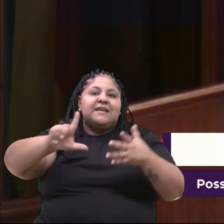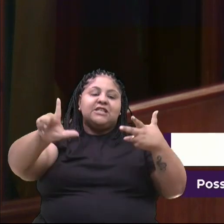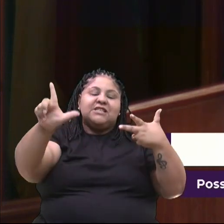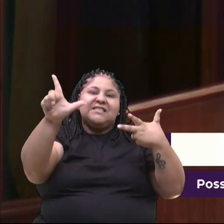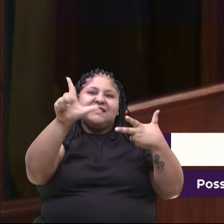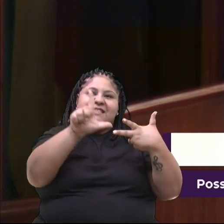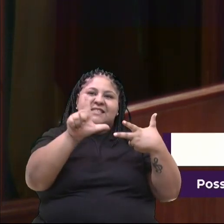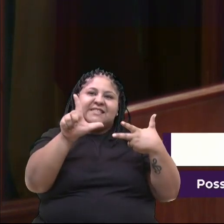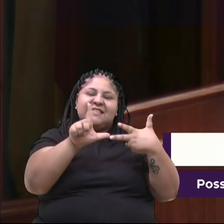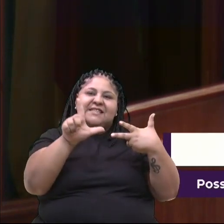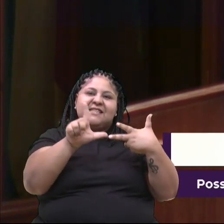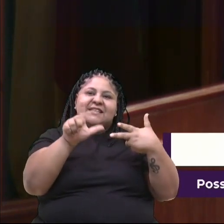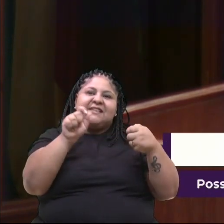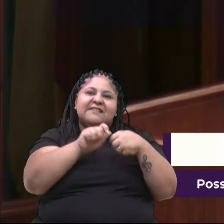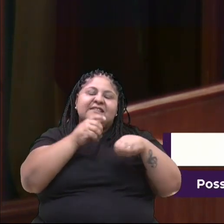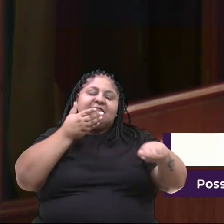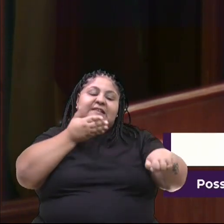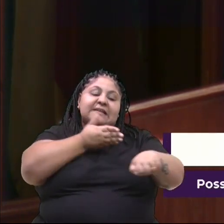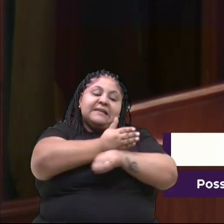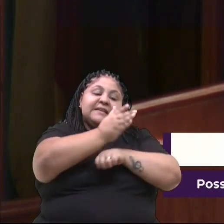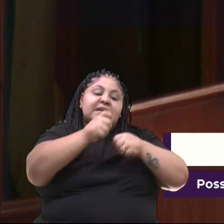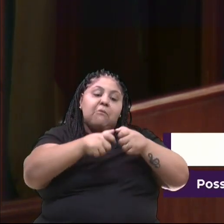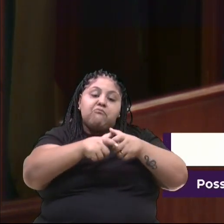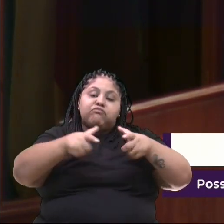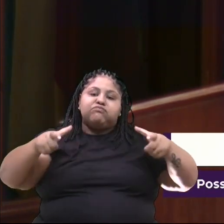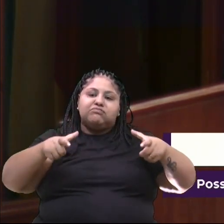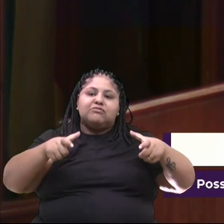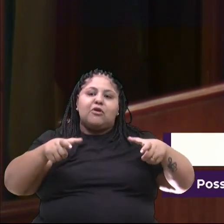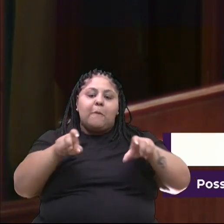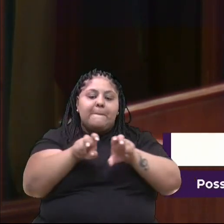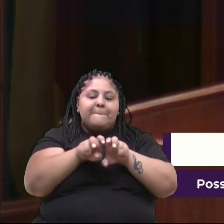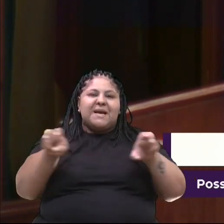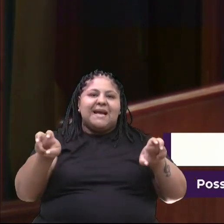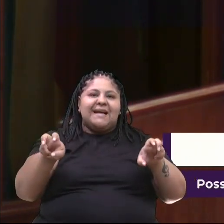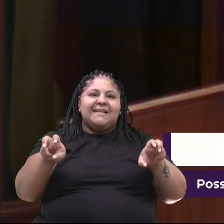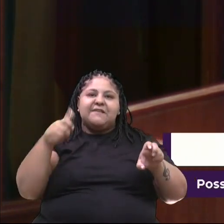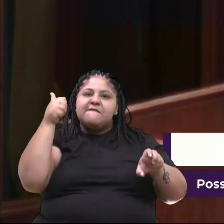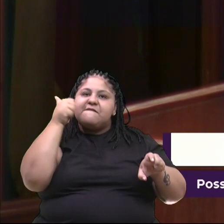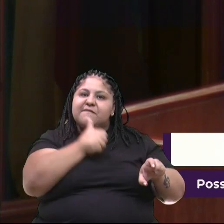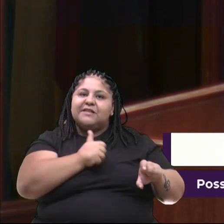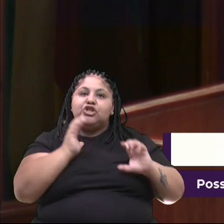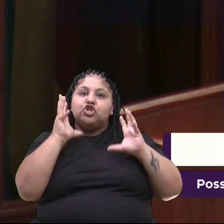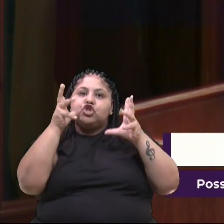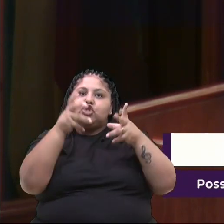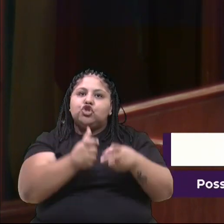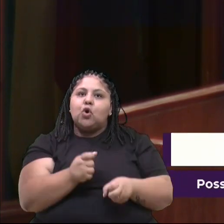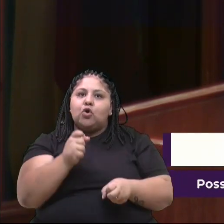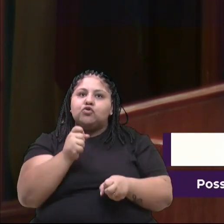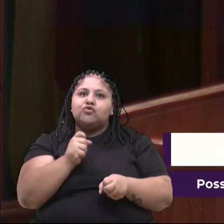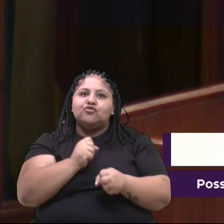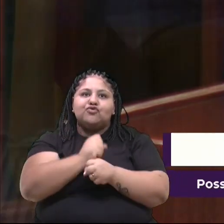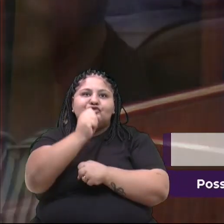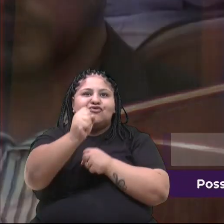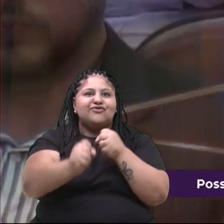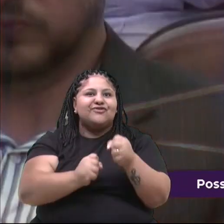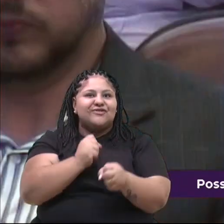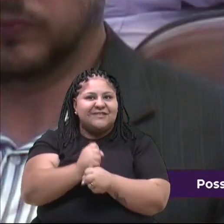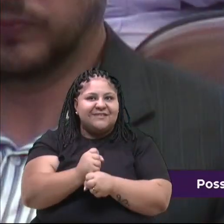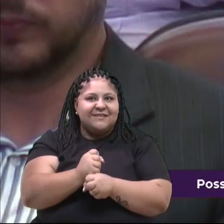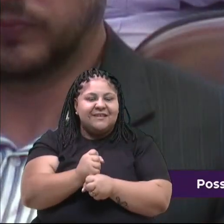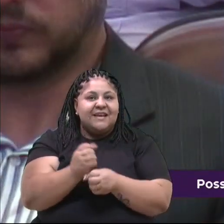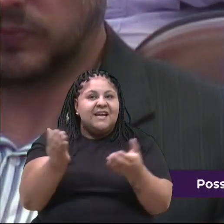Legislativo, integrando a maior bancada feminina de todos esses tempos. Pois